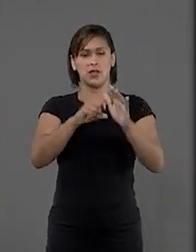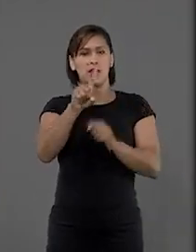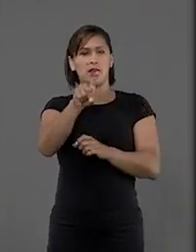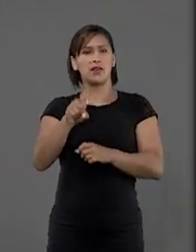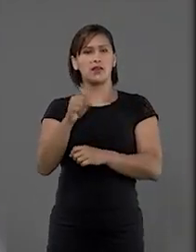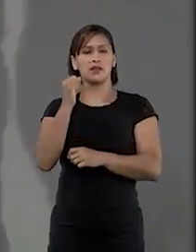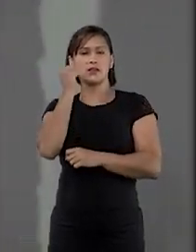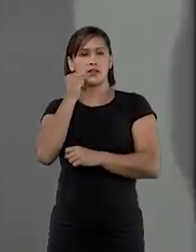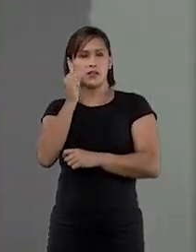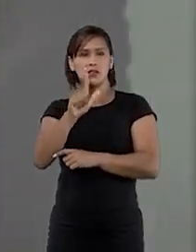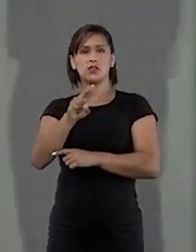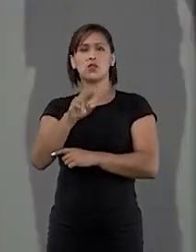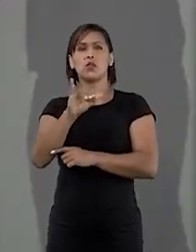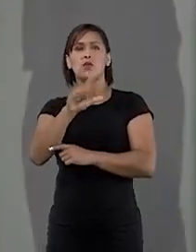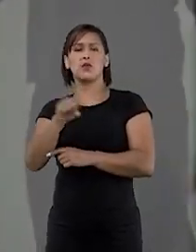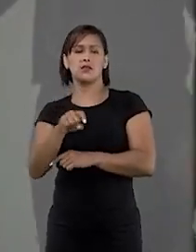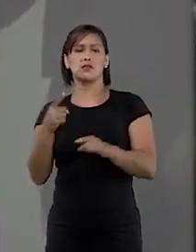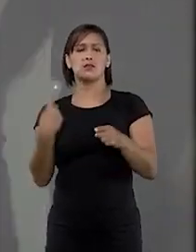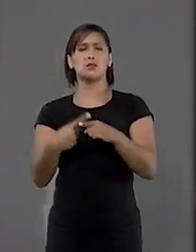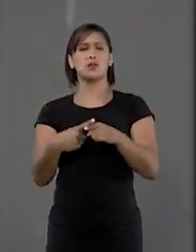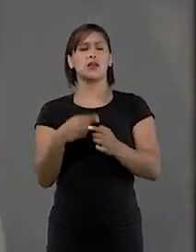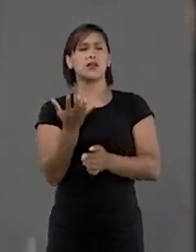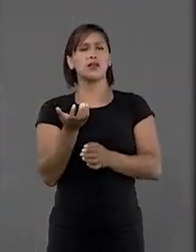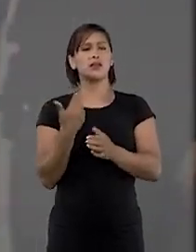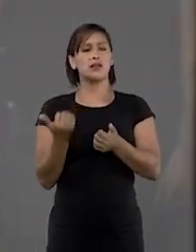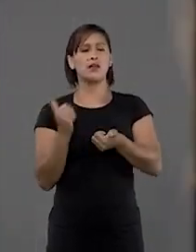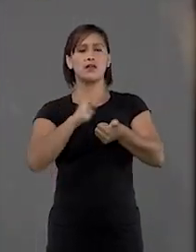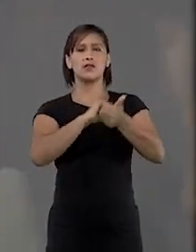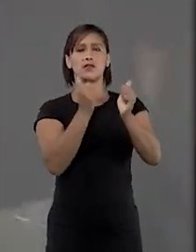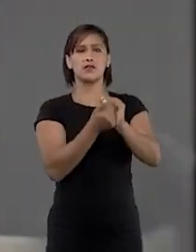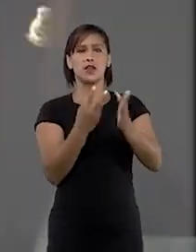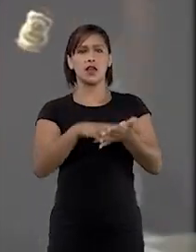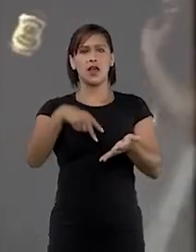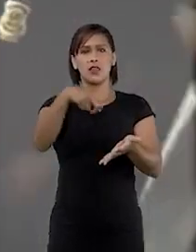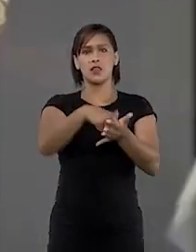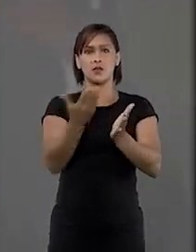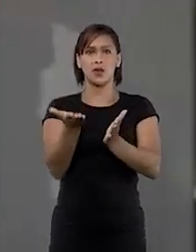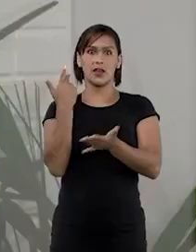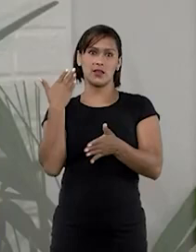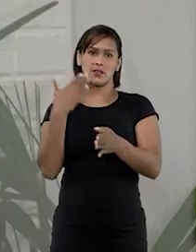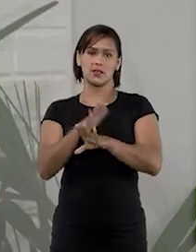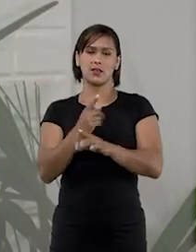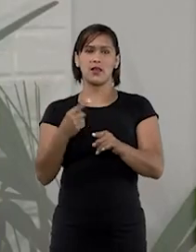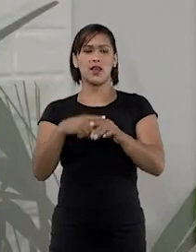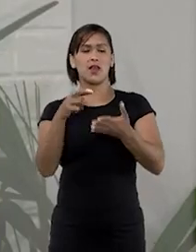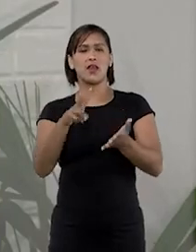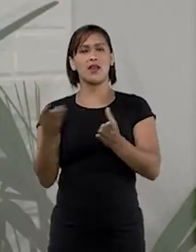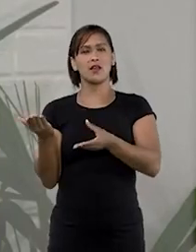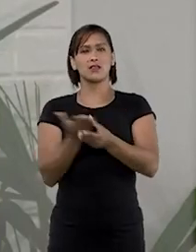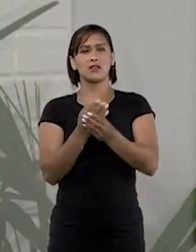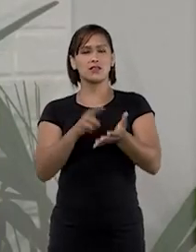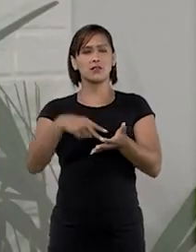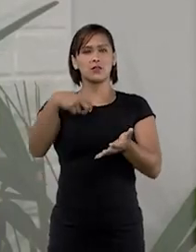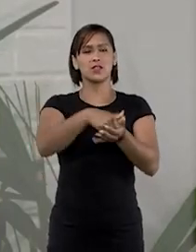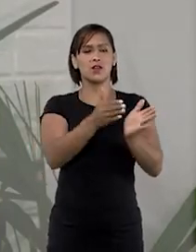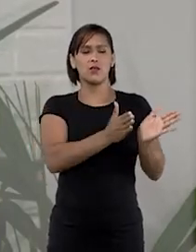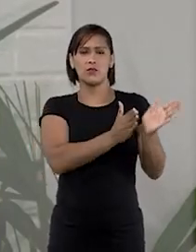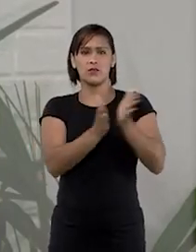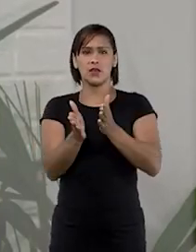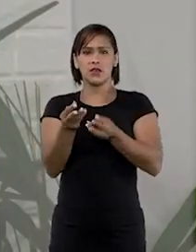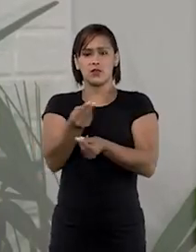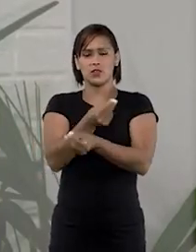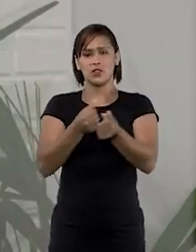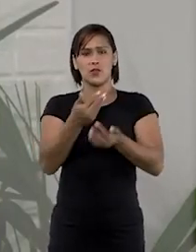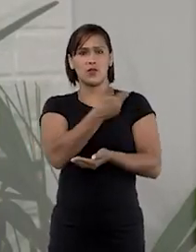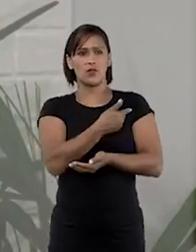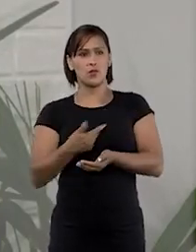empresário e ex-senador Luiz Estevão que buscava A readequação da pena que lhe foi imposta em ação penal que apura O desvio ilegal